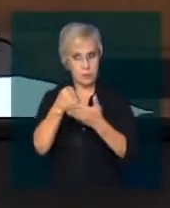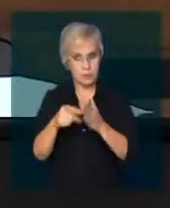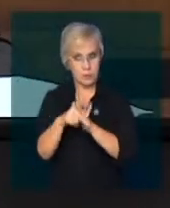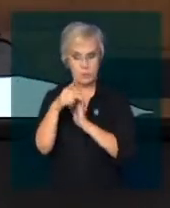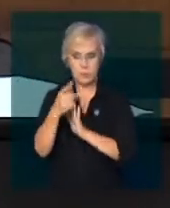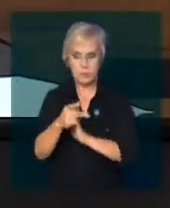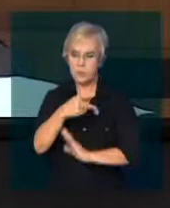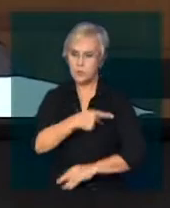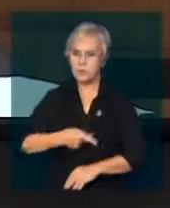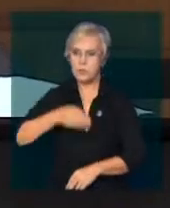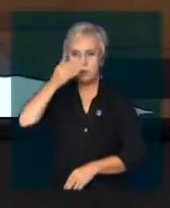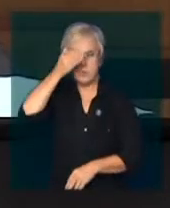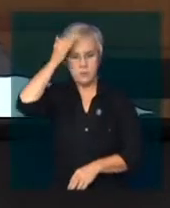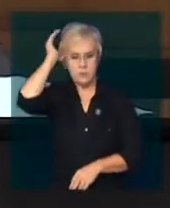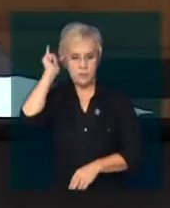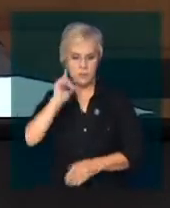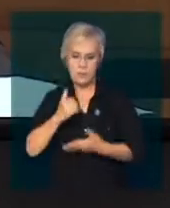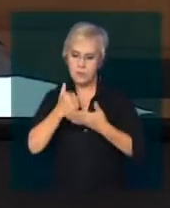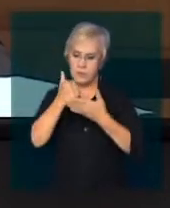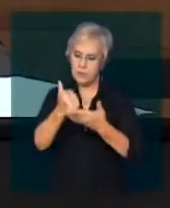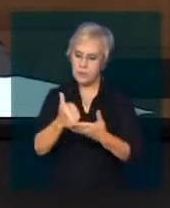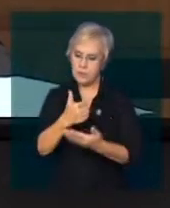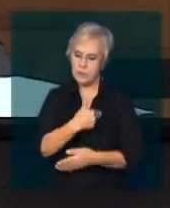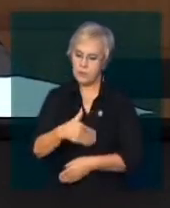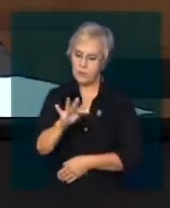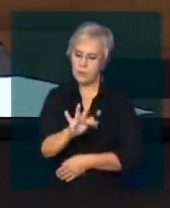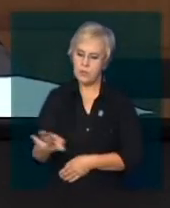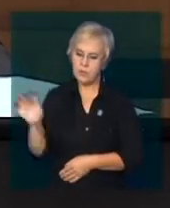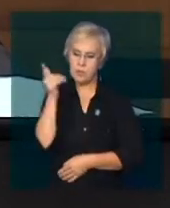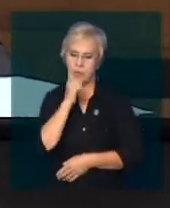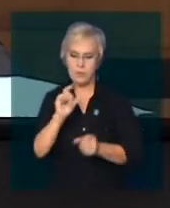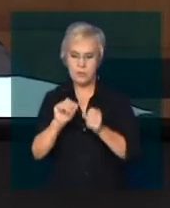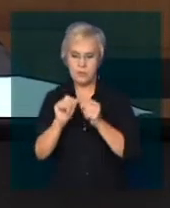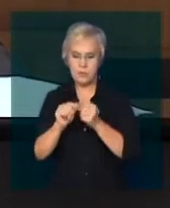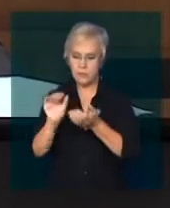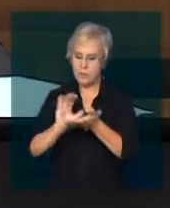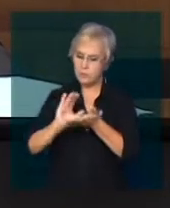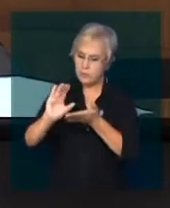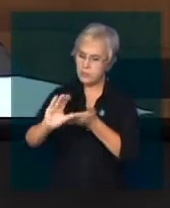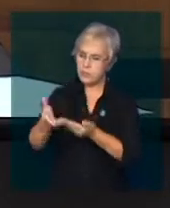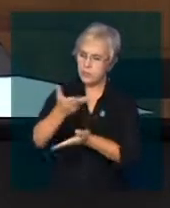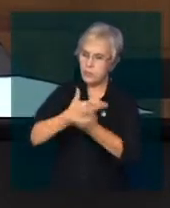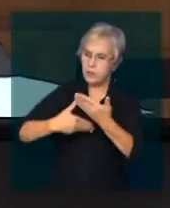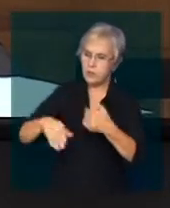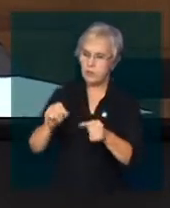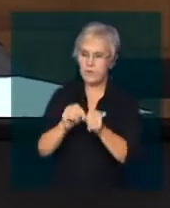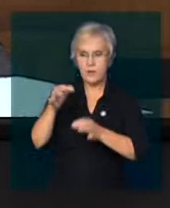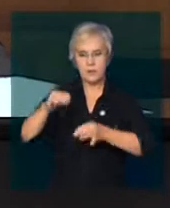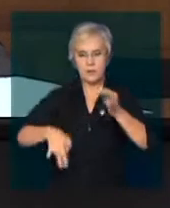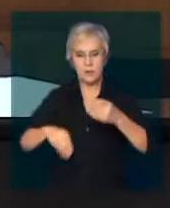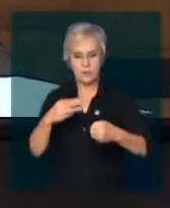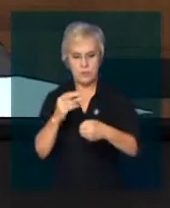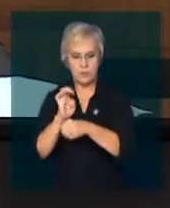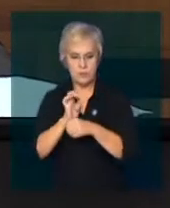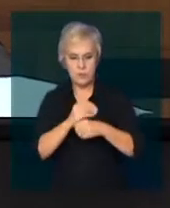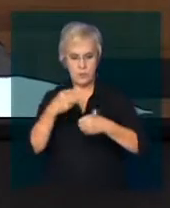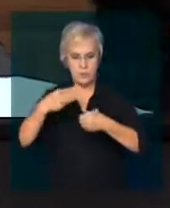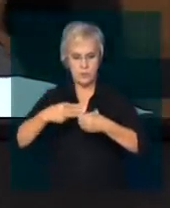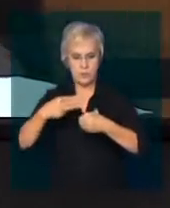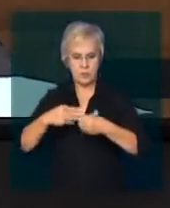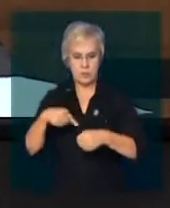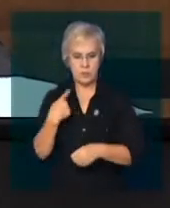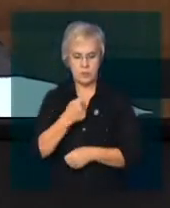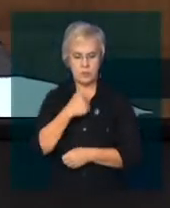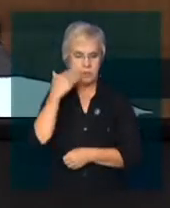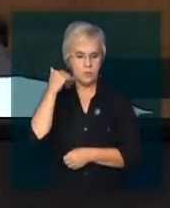Eduardo Cunha, para assegurar que o governo federal faça esses repasses, fazendo justiça aos estados e municípios. Temos a